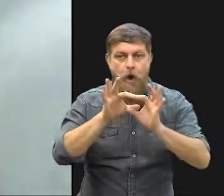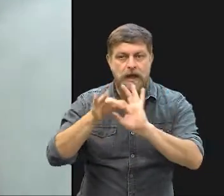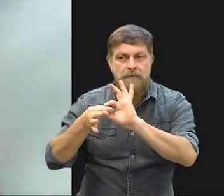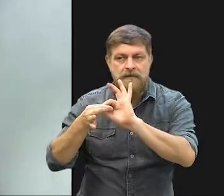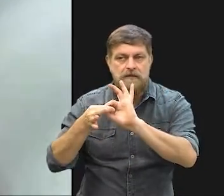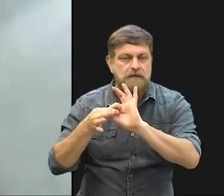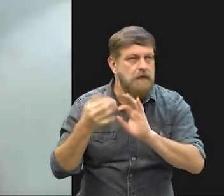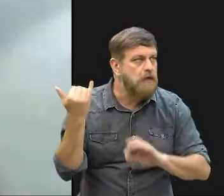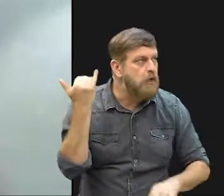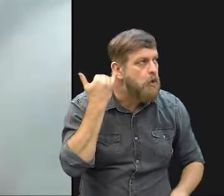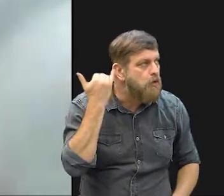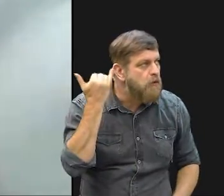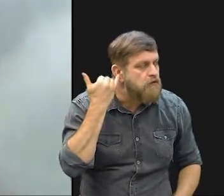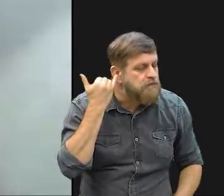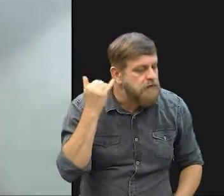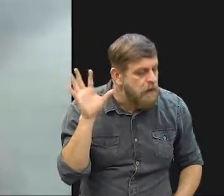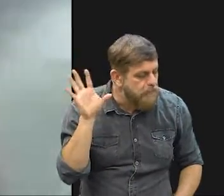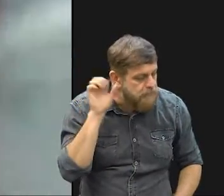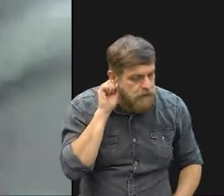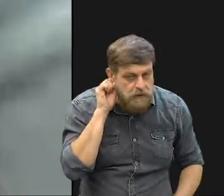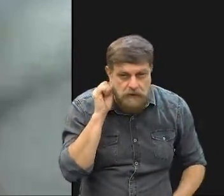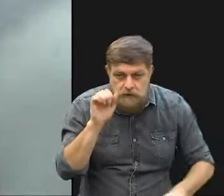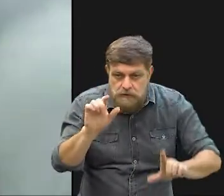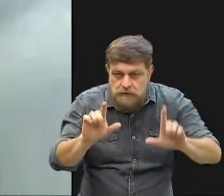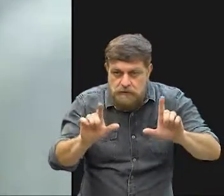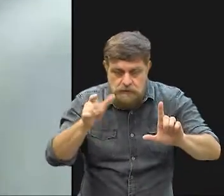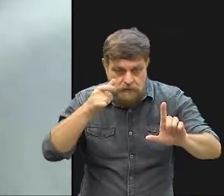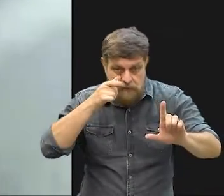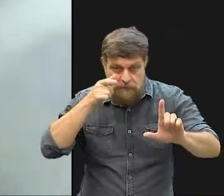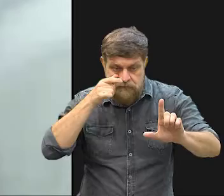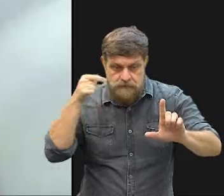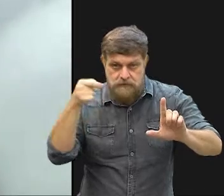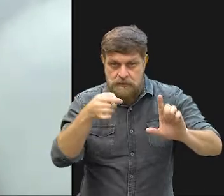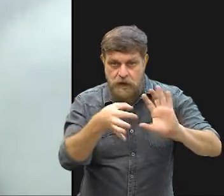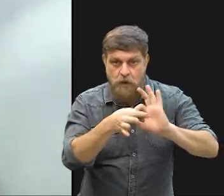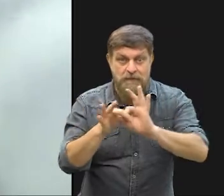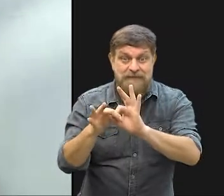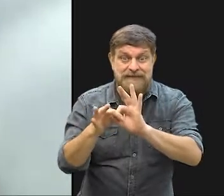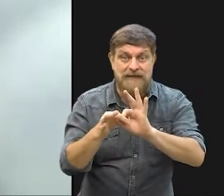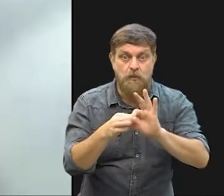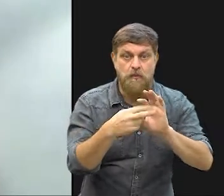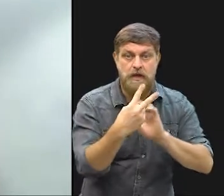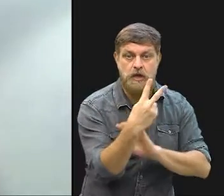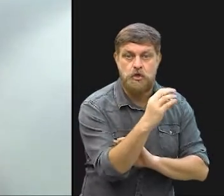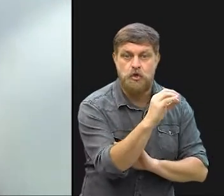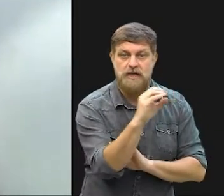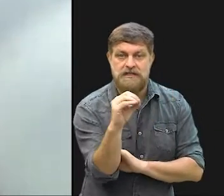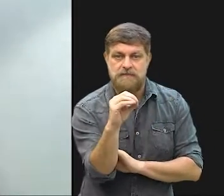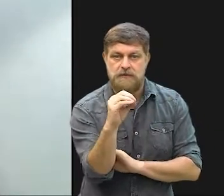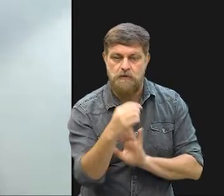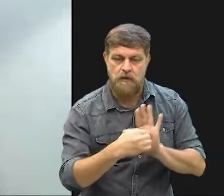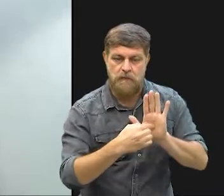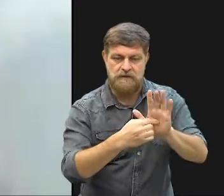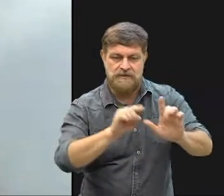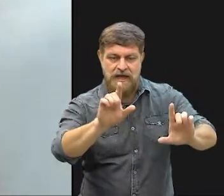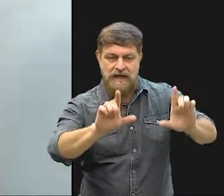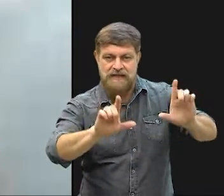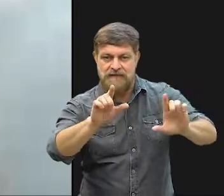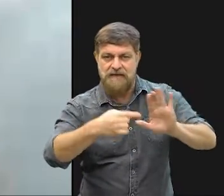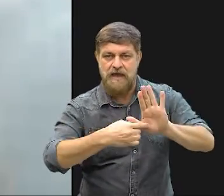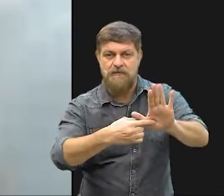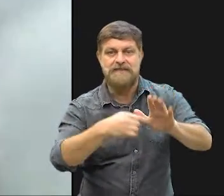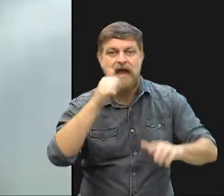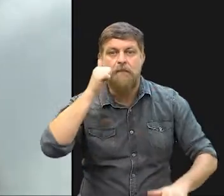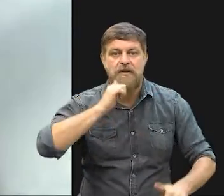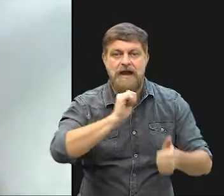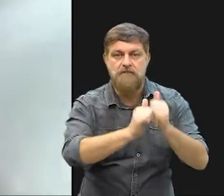ouvi algumas coisas, comecei a assistir algo nas Olimpíadas de 2000, que começou a passar mais na TV.